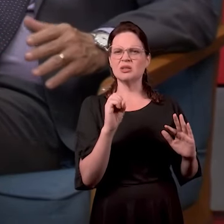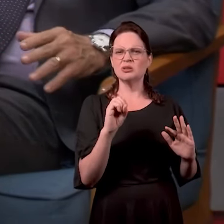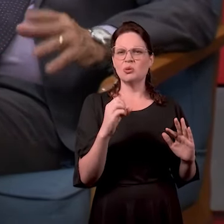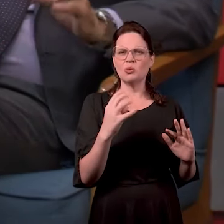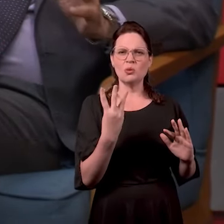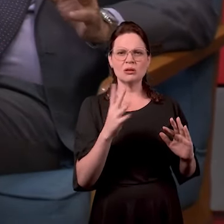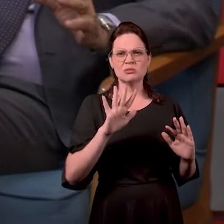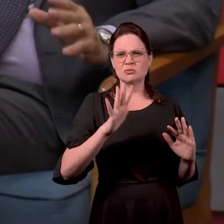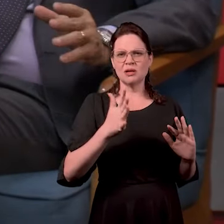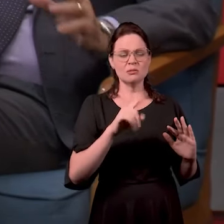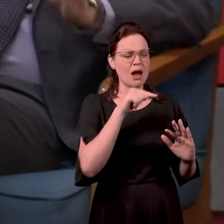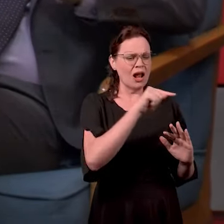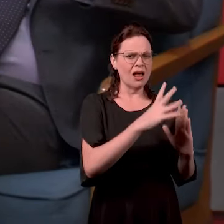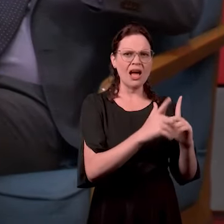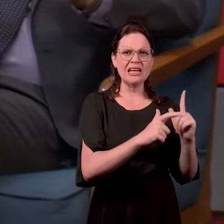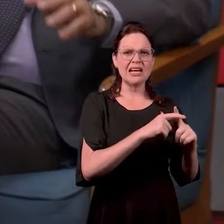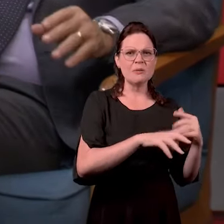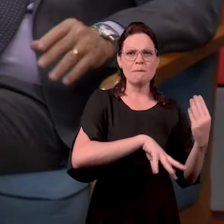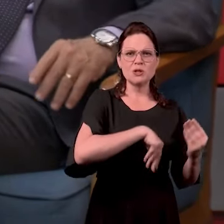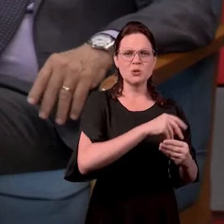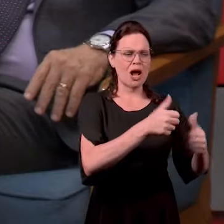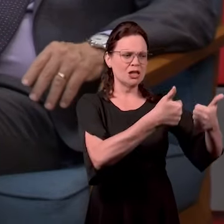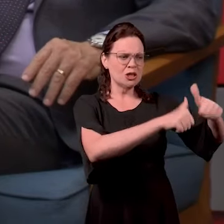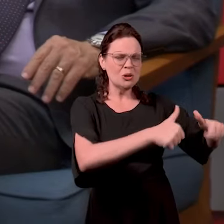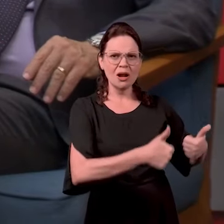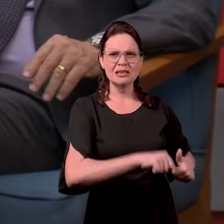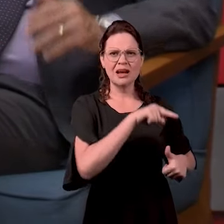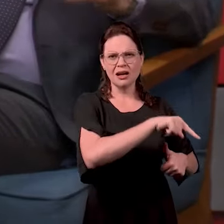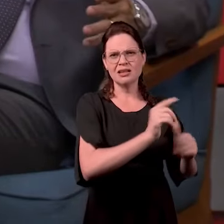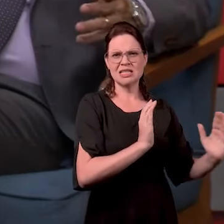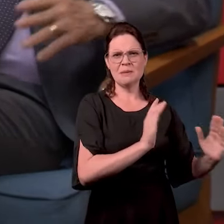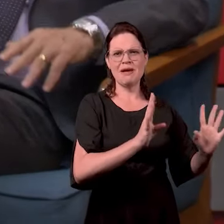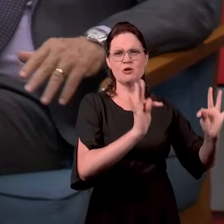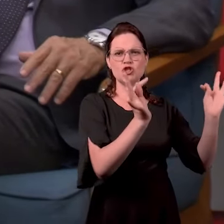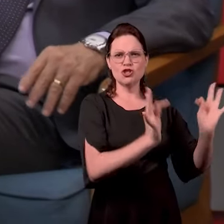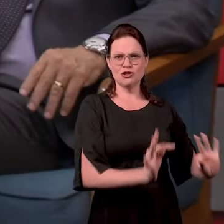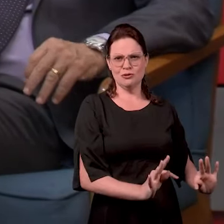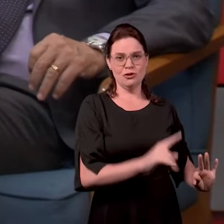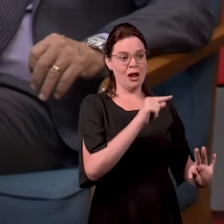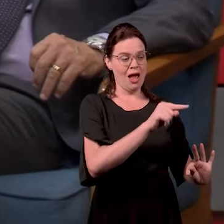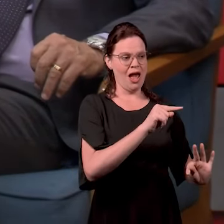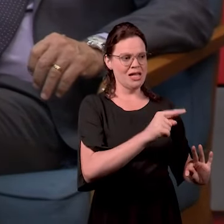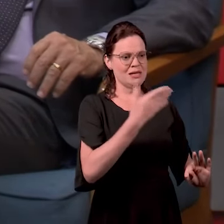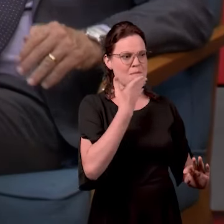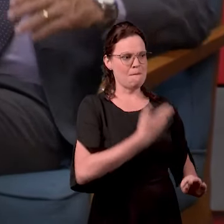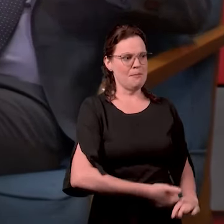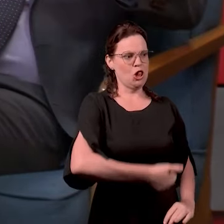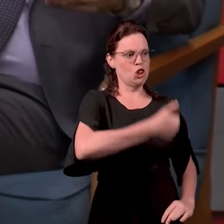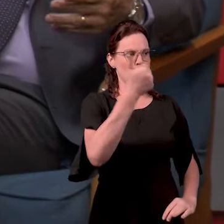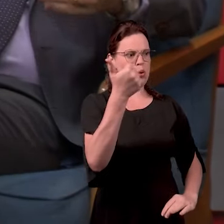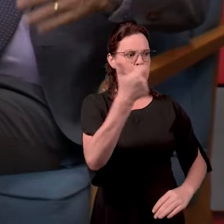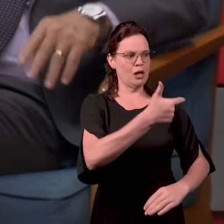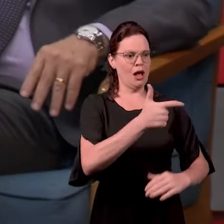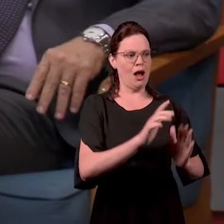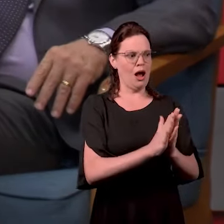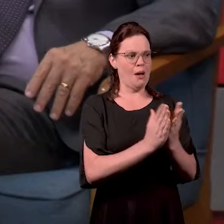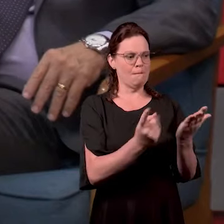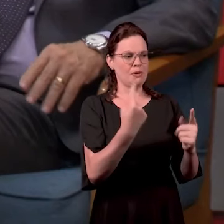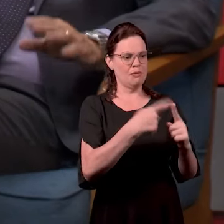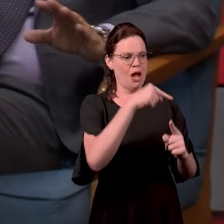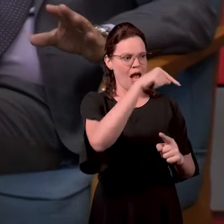aquela igreja que se formou ali, que se misturou com o paganismo, e de que essa igreja é maior do que a Bíblia, porque é essa igreja